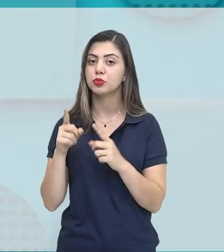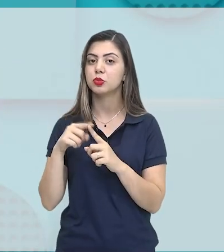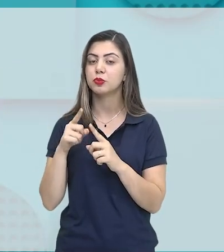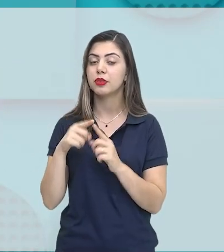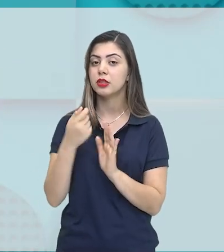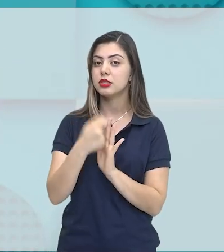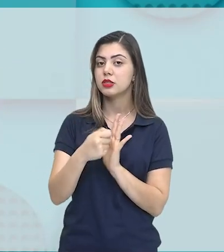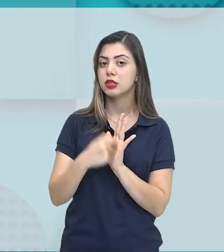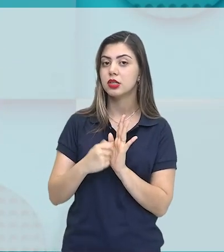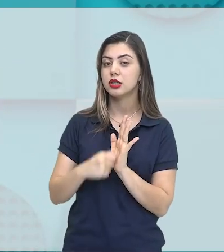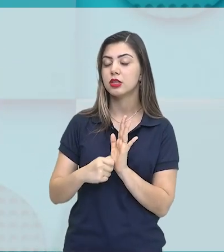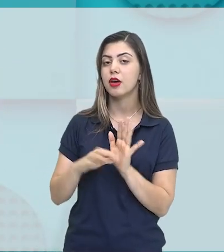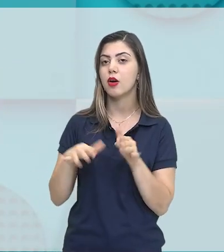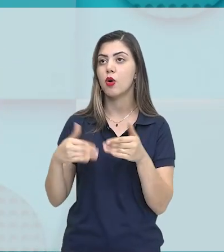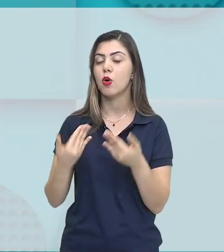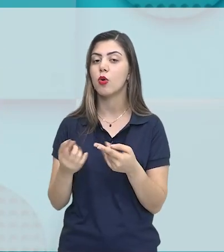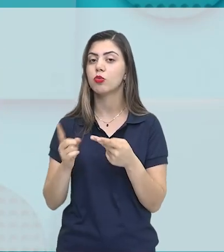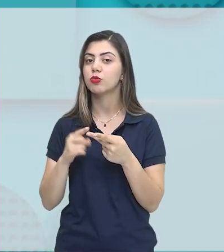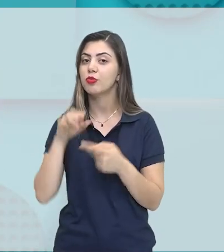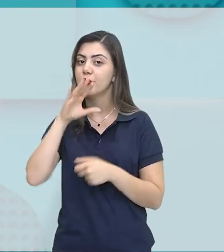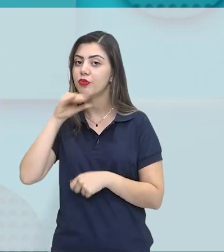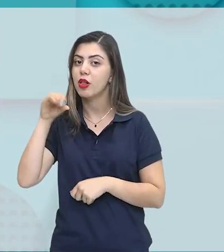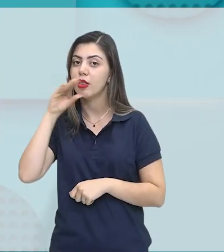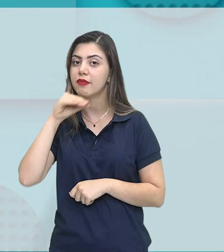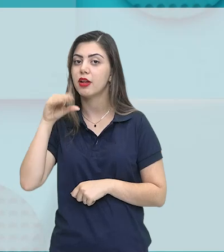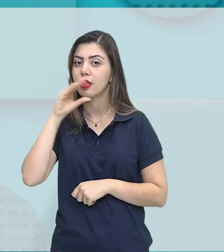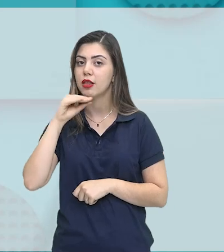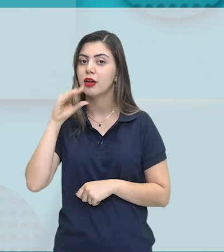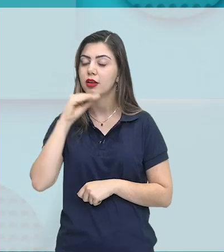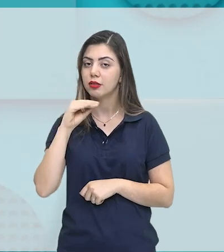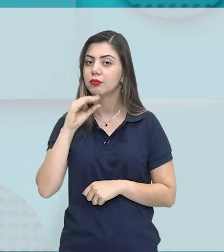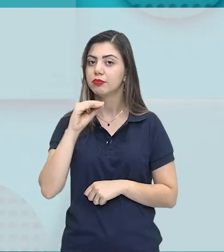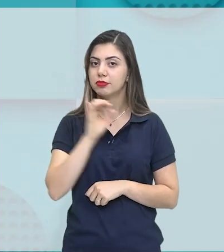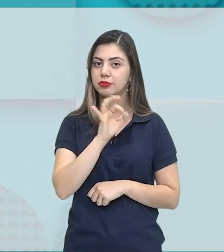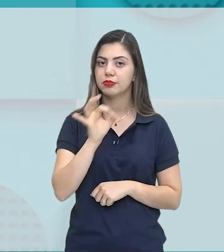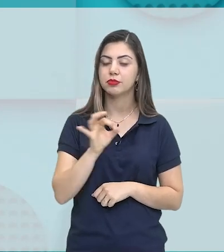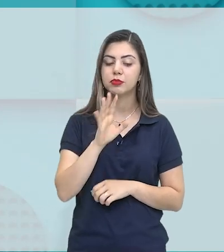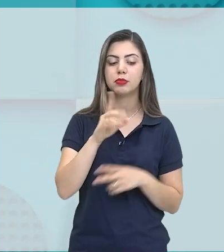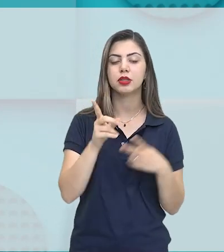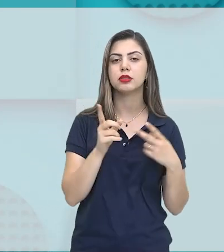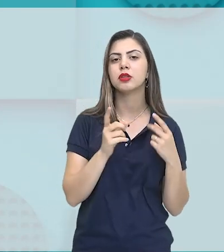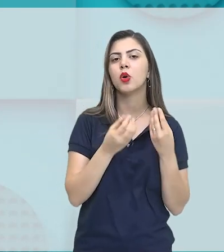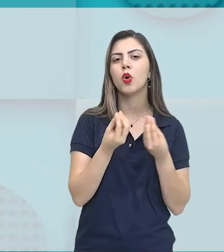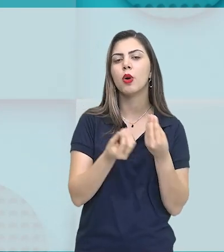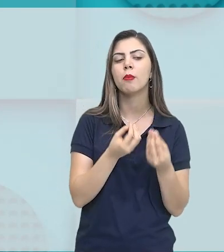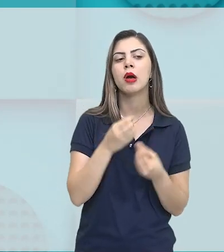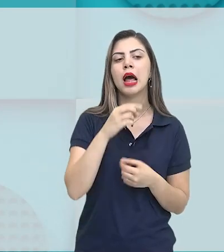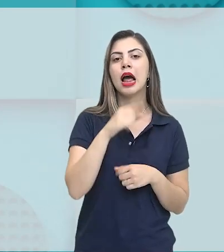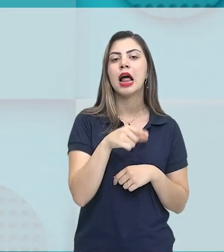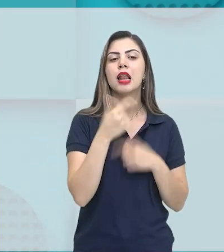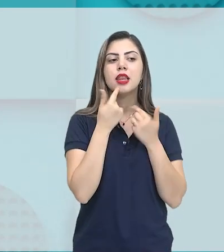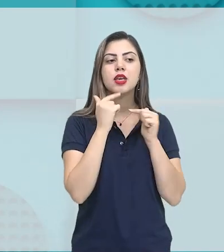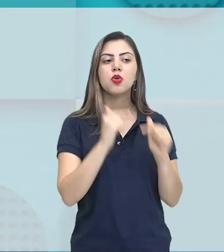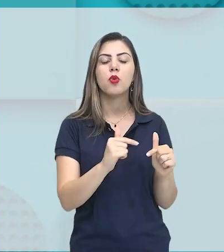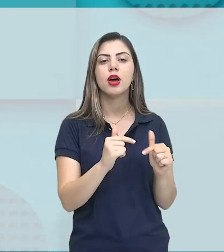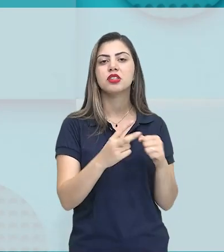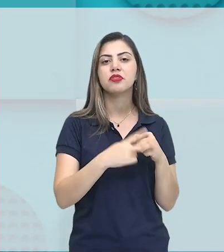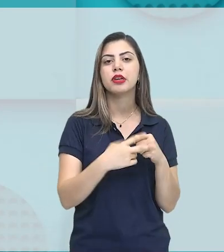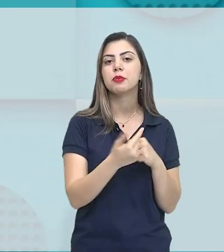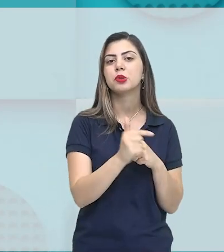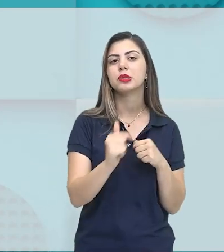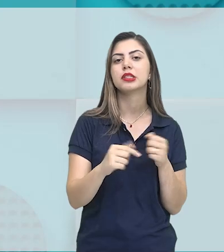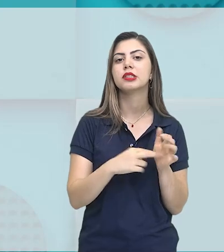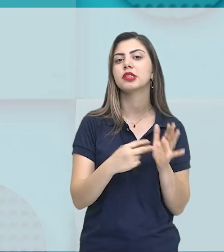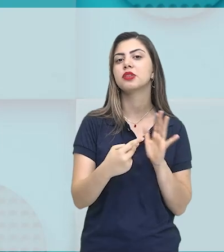escrita ou na modalidade oral, na fala, certo? E a não verbal? A não verbal é